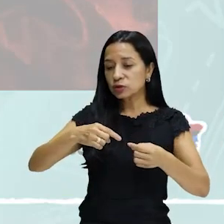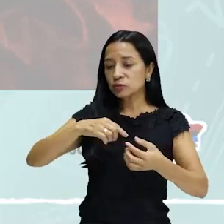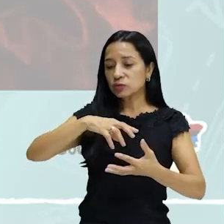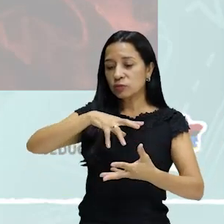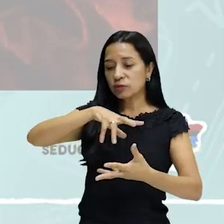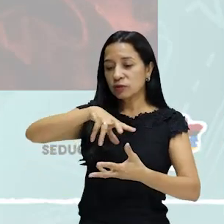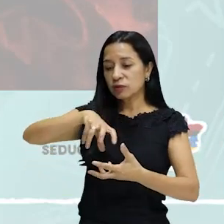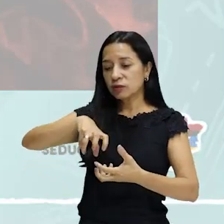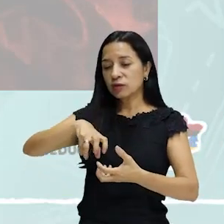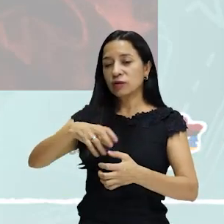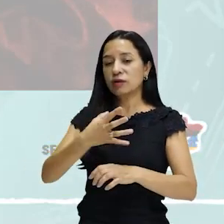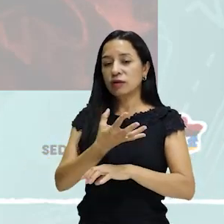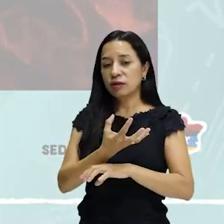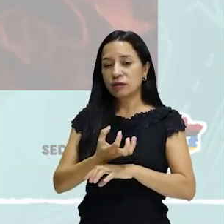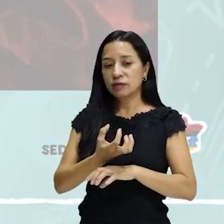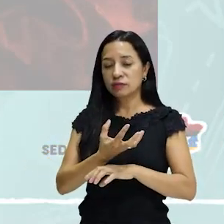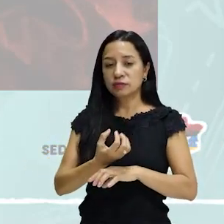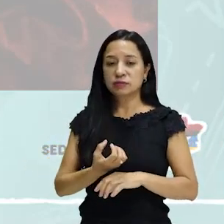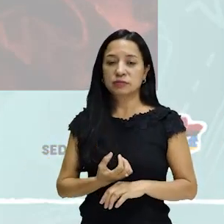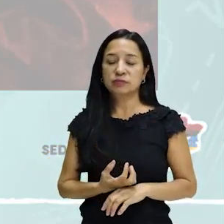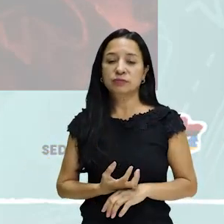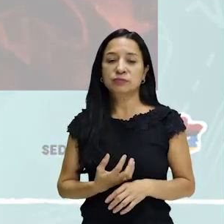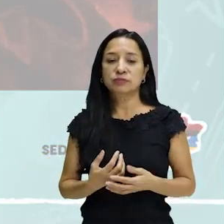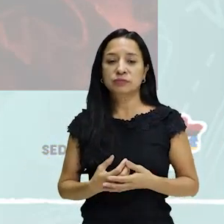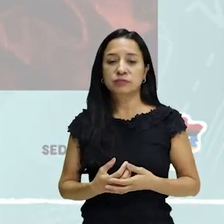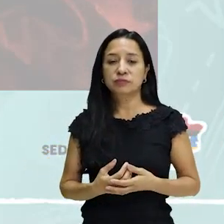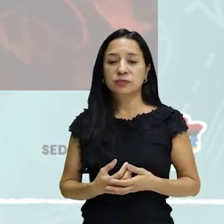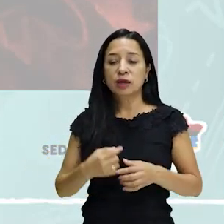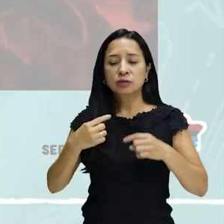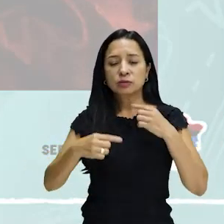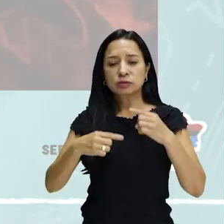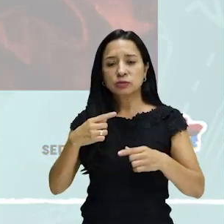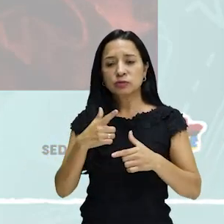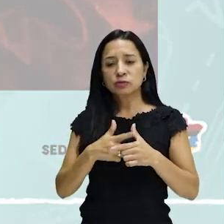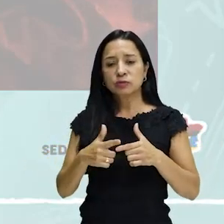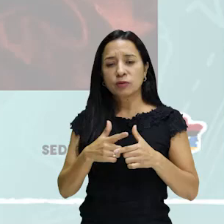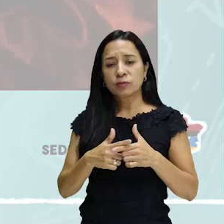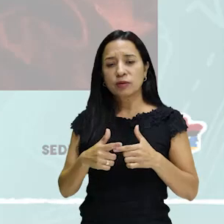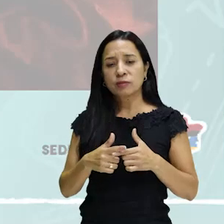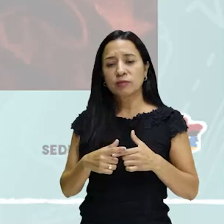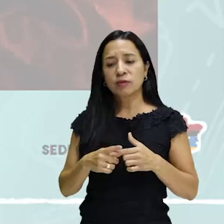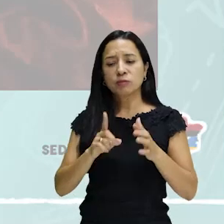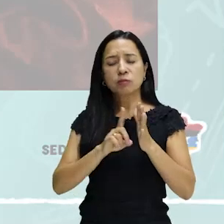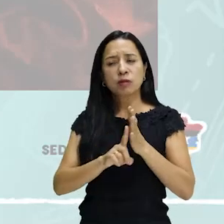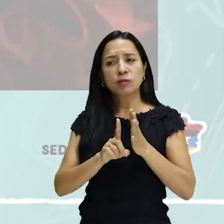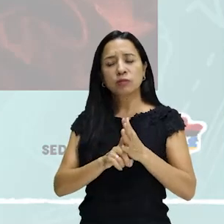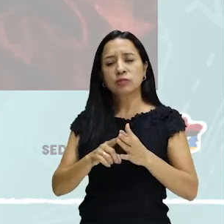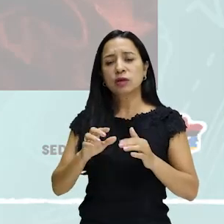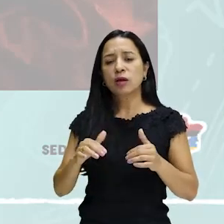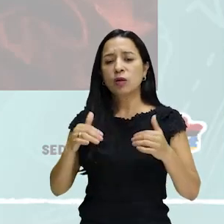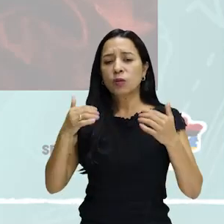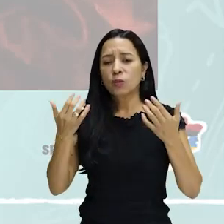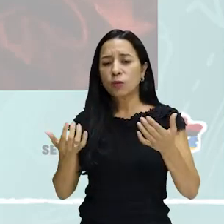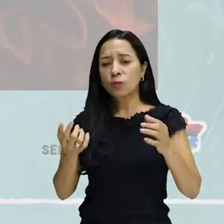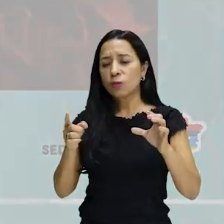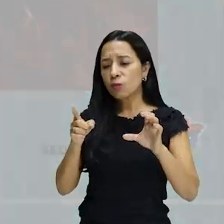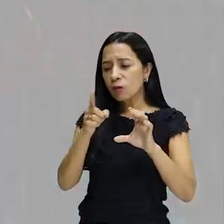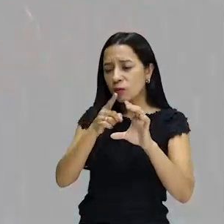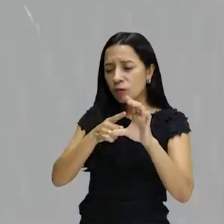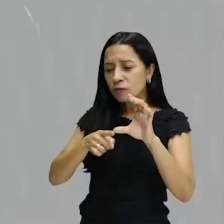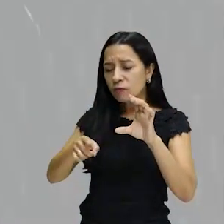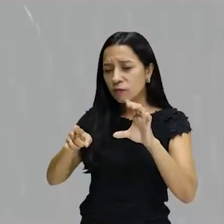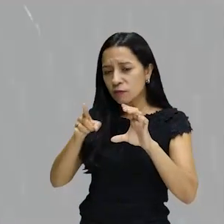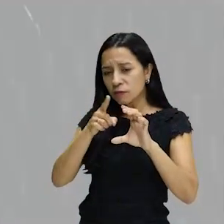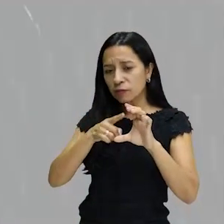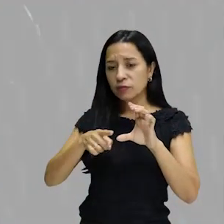tinham conseguido resolver. Que problema era esse? Qual a forma da órbita de um planeta atraído pelo Sol por uma força